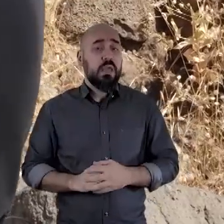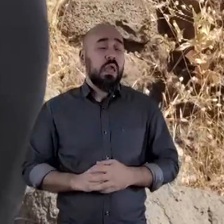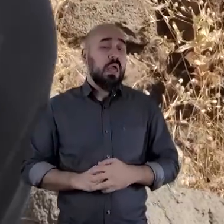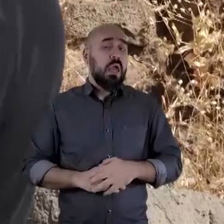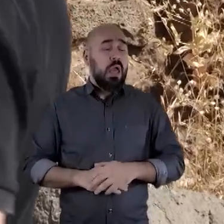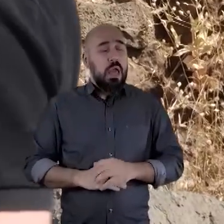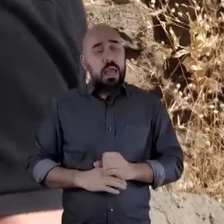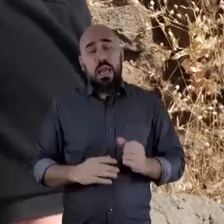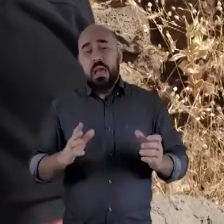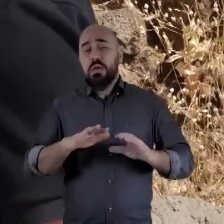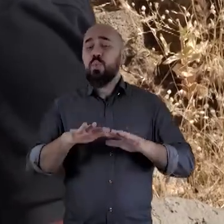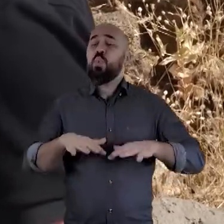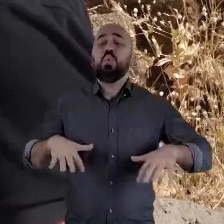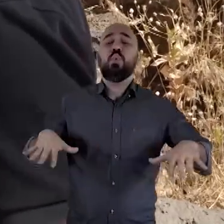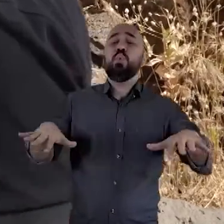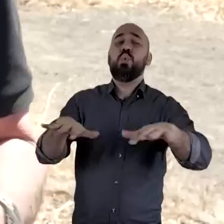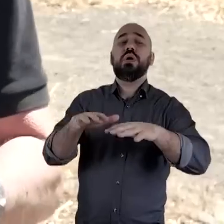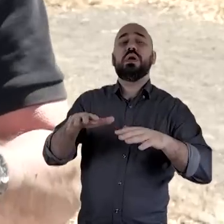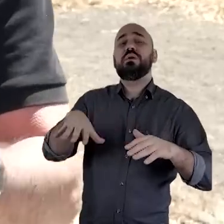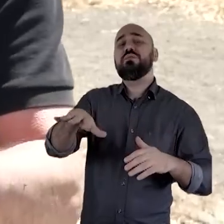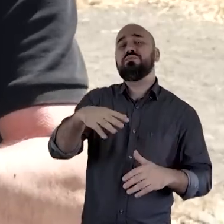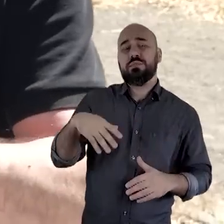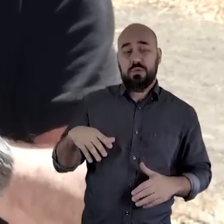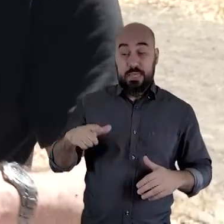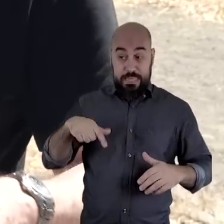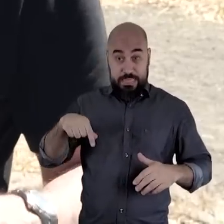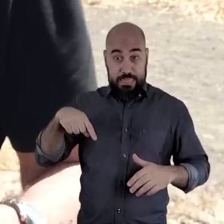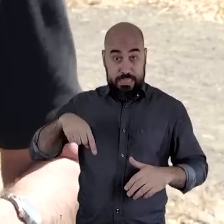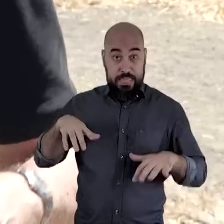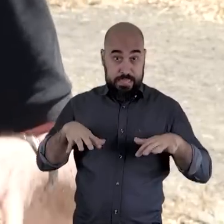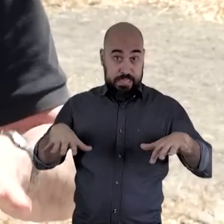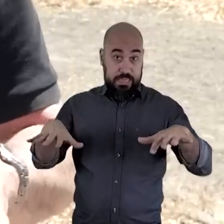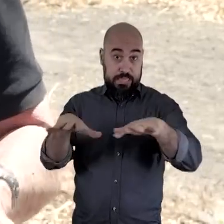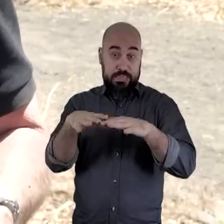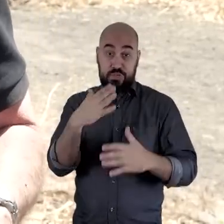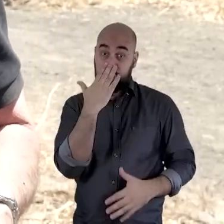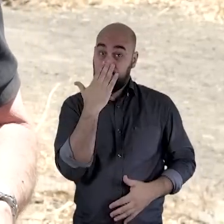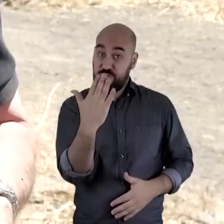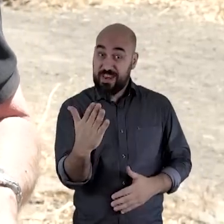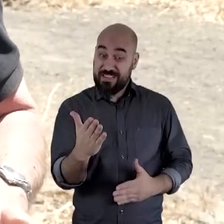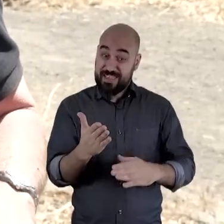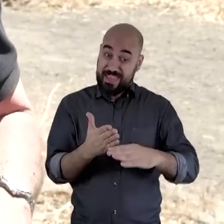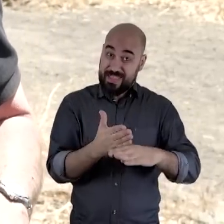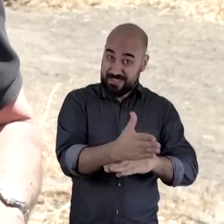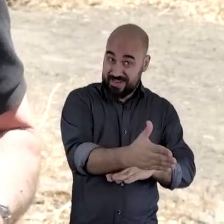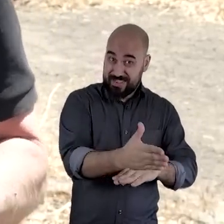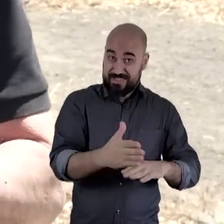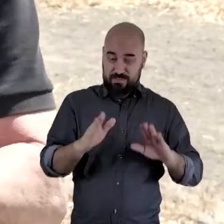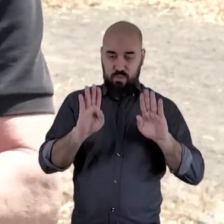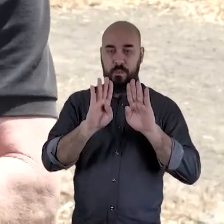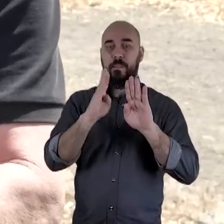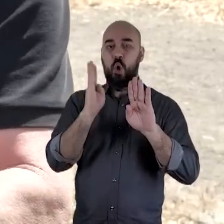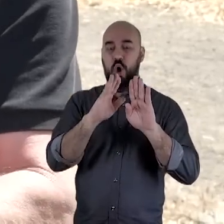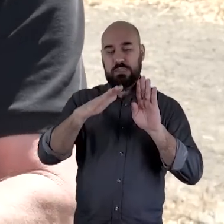palavras sobre a área em volta. Essa área é o pátio em frente à entrada.